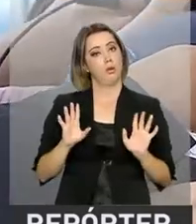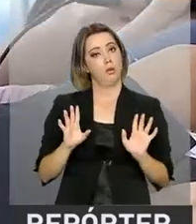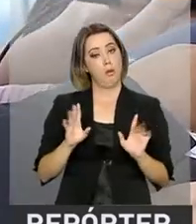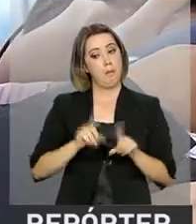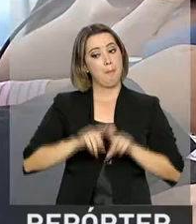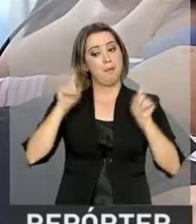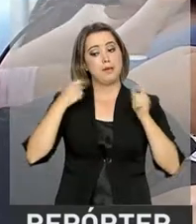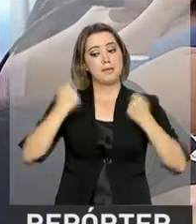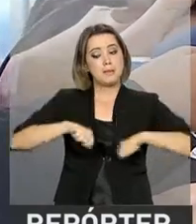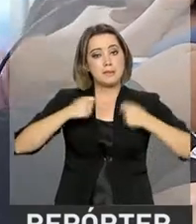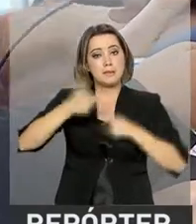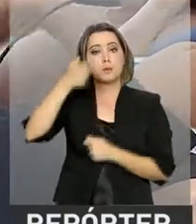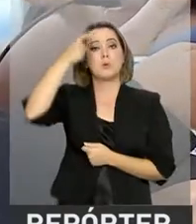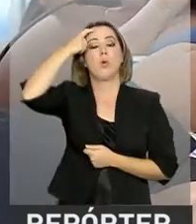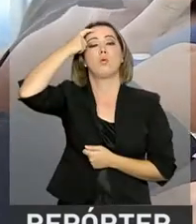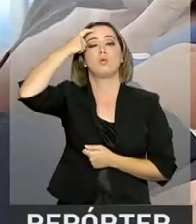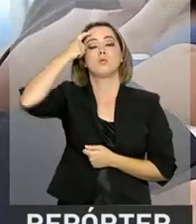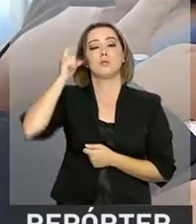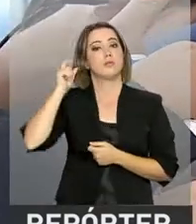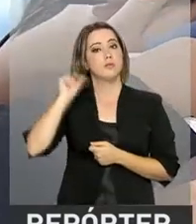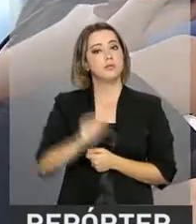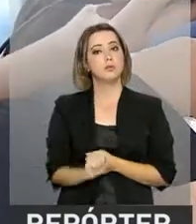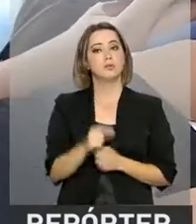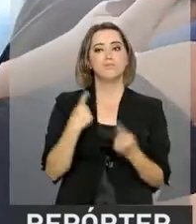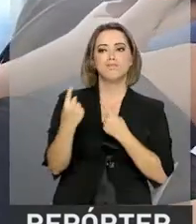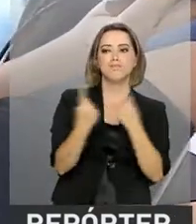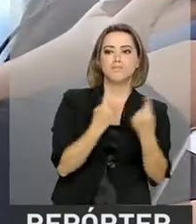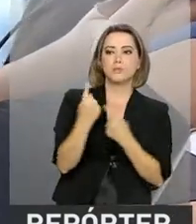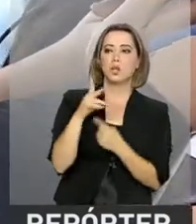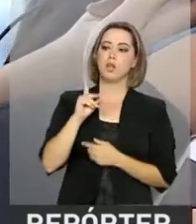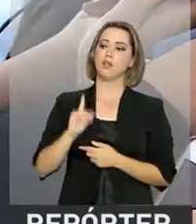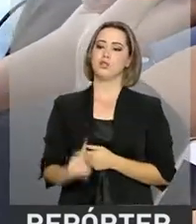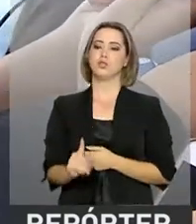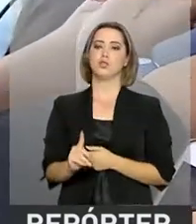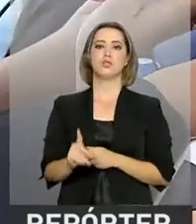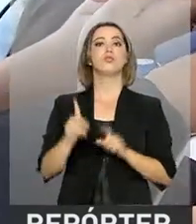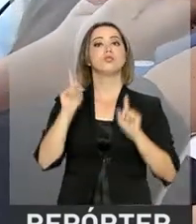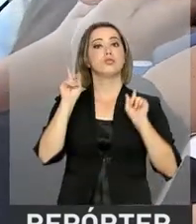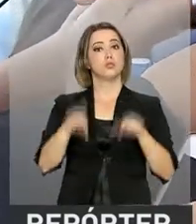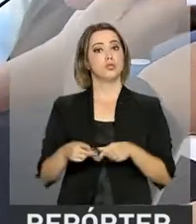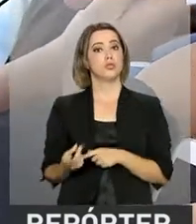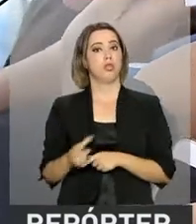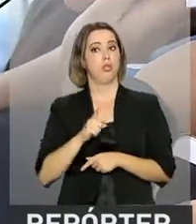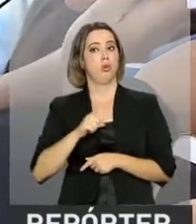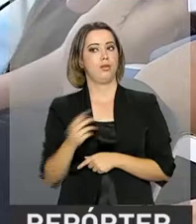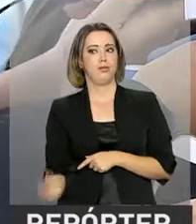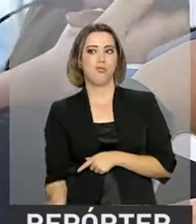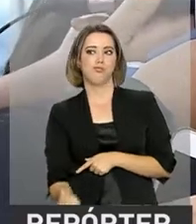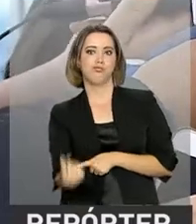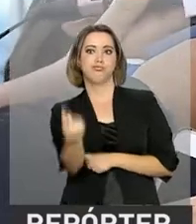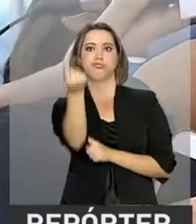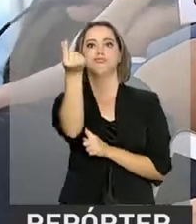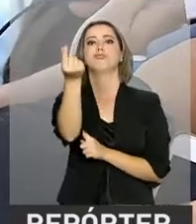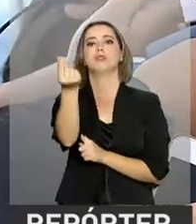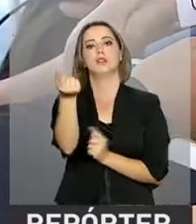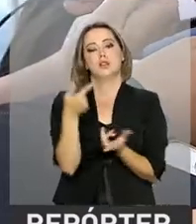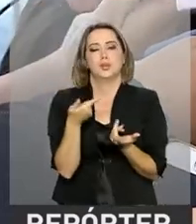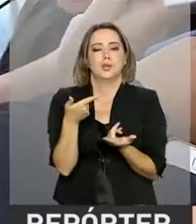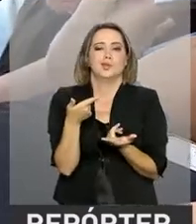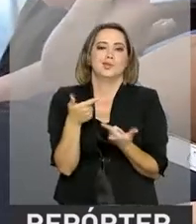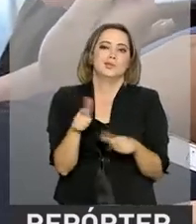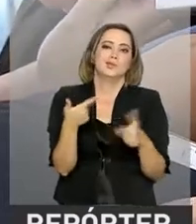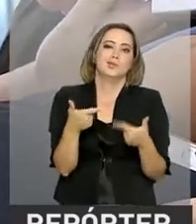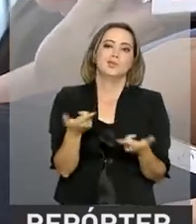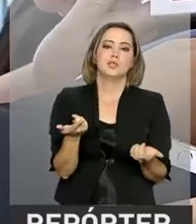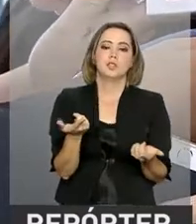ter absoluta consciência de que cada direito corresponde a um custo. Não existe, como diz Delfim